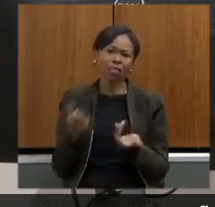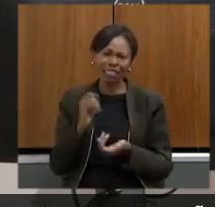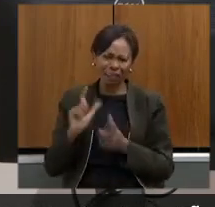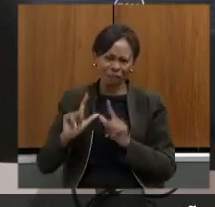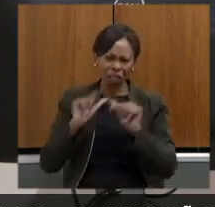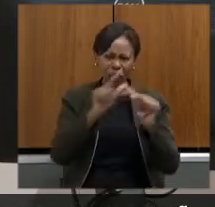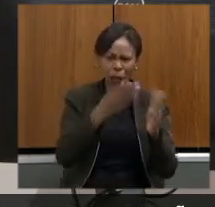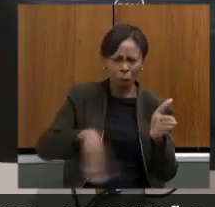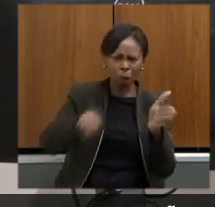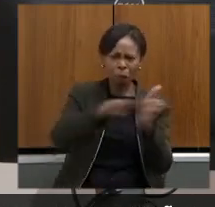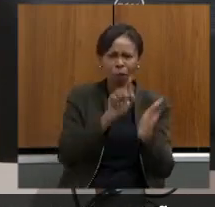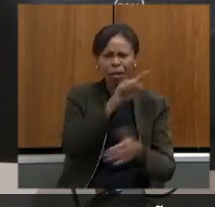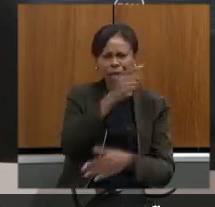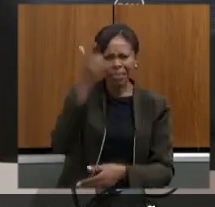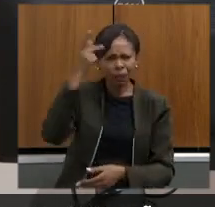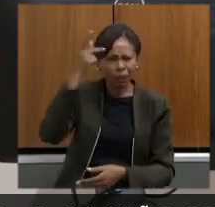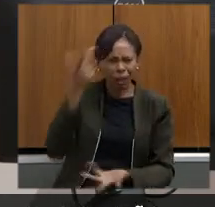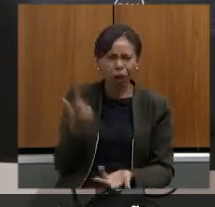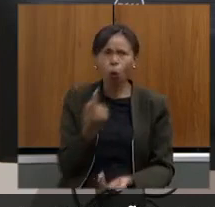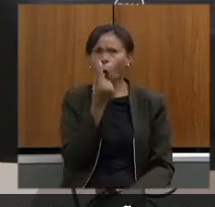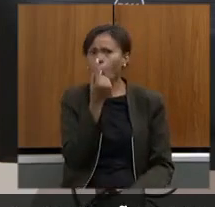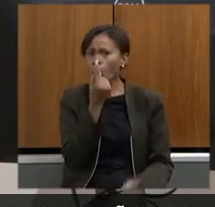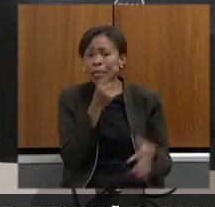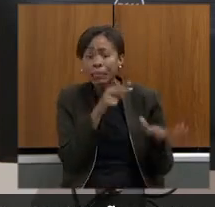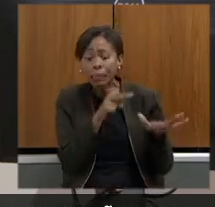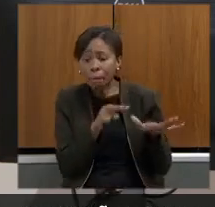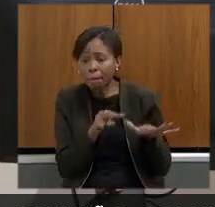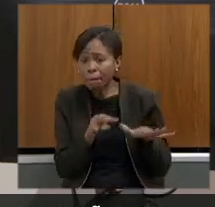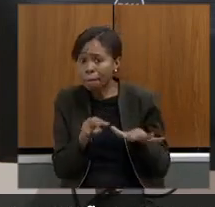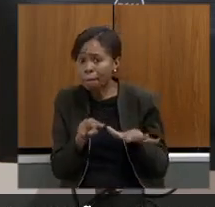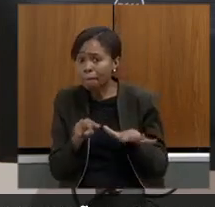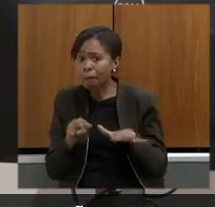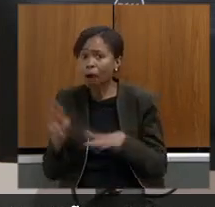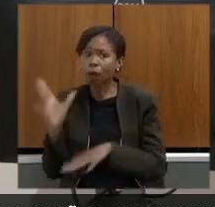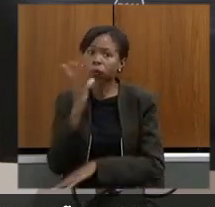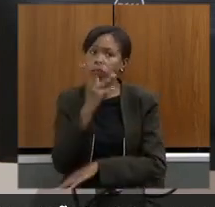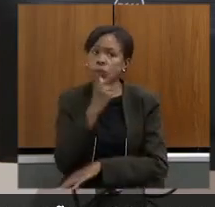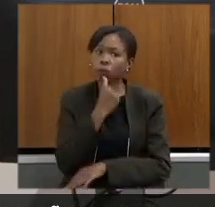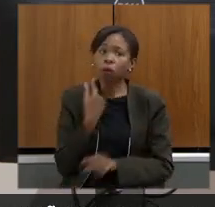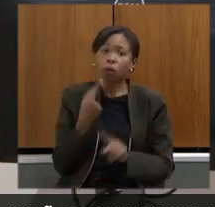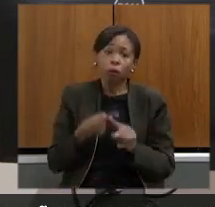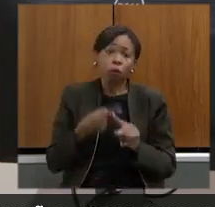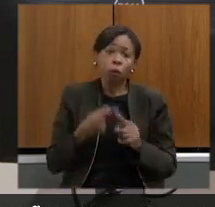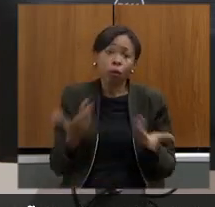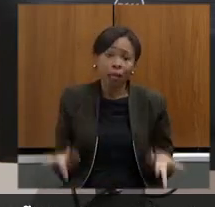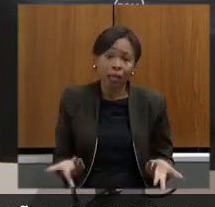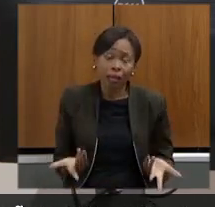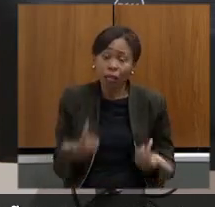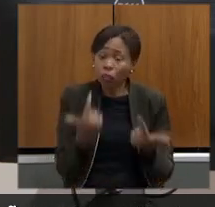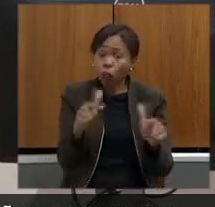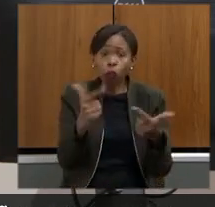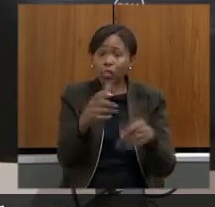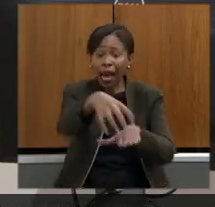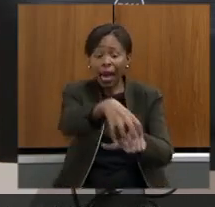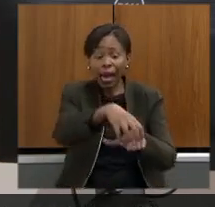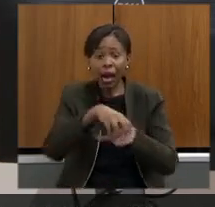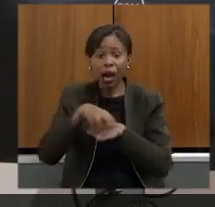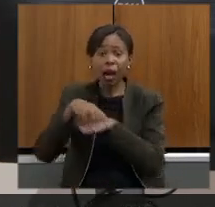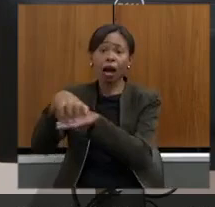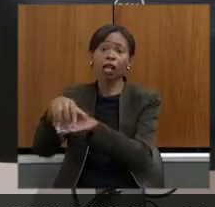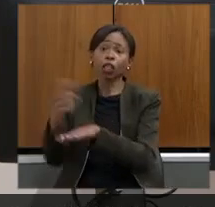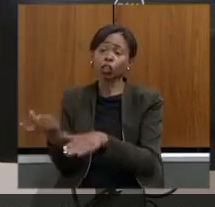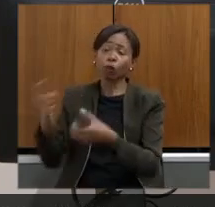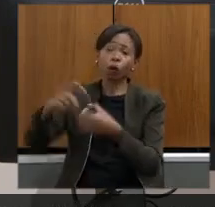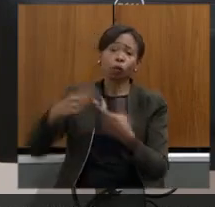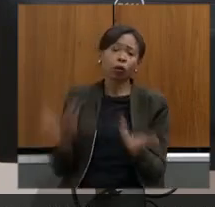para Santos eu ficava uma semana ou mais porque muitas vezes eu não tinha uma carga de volta Então essa é a realidade